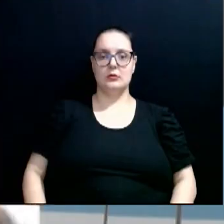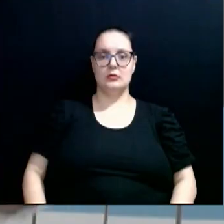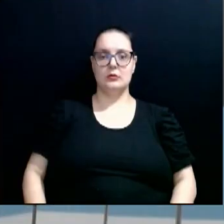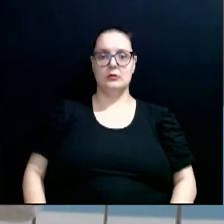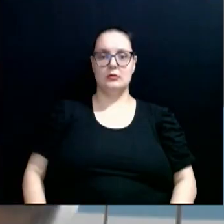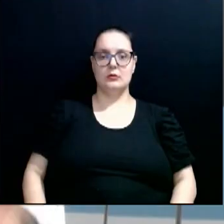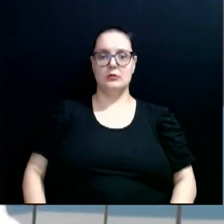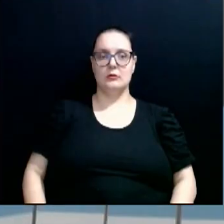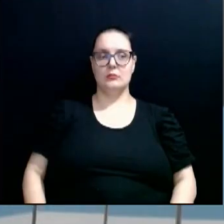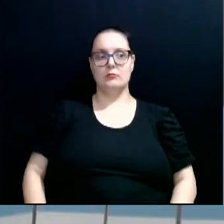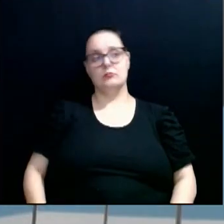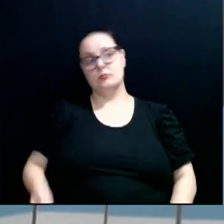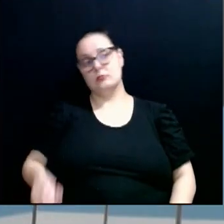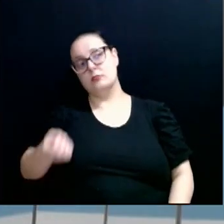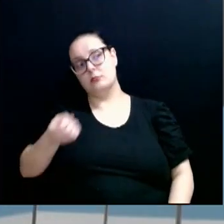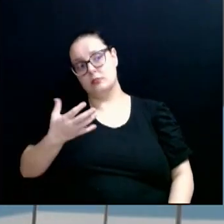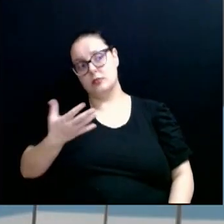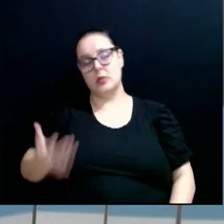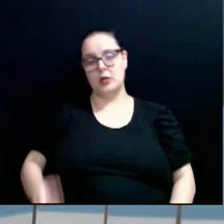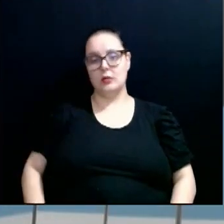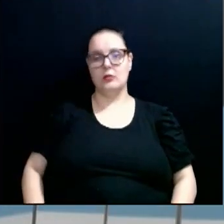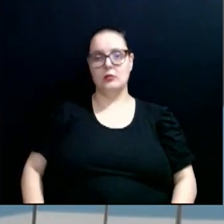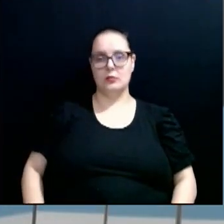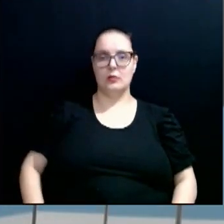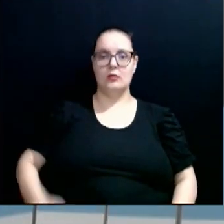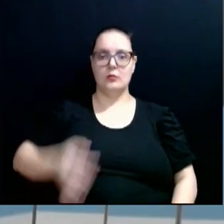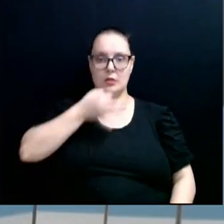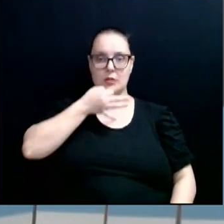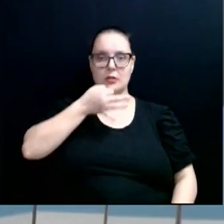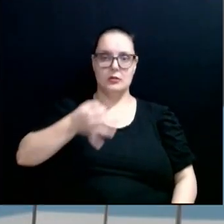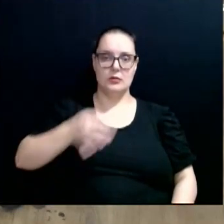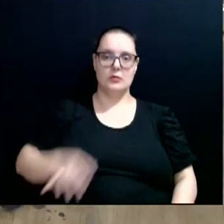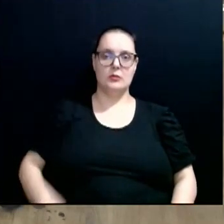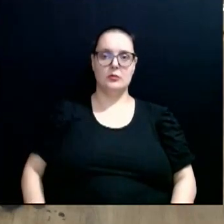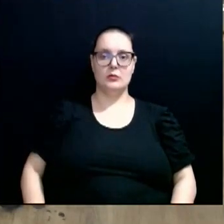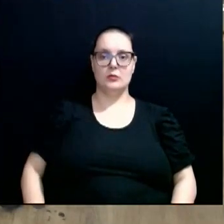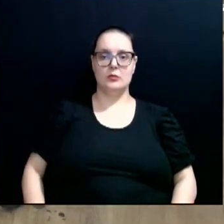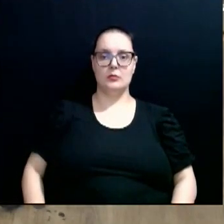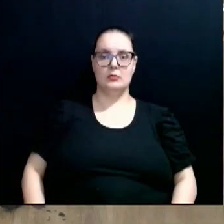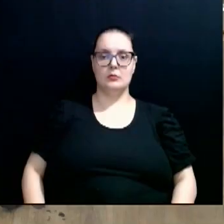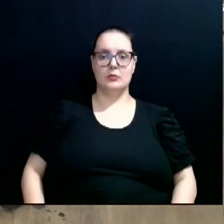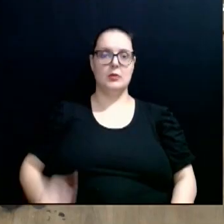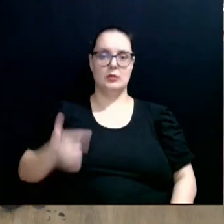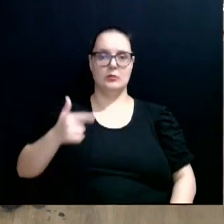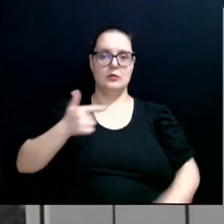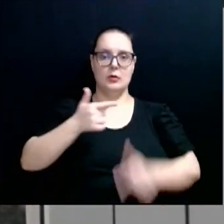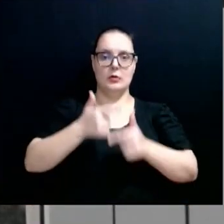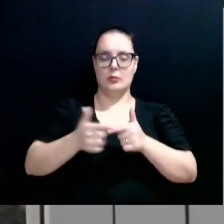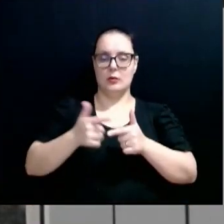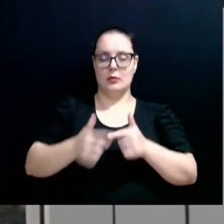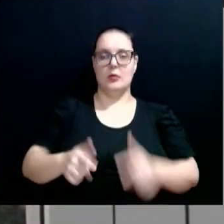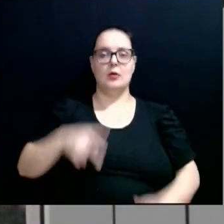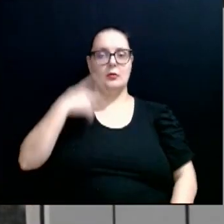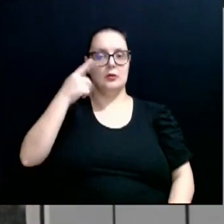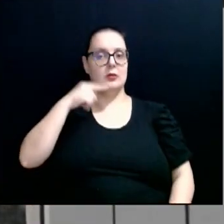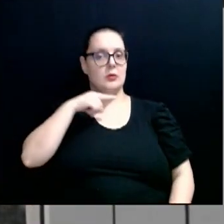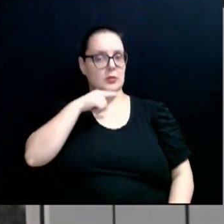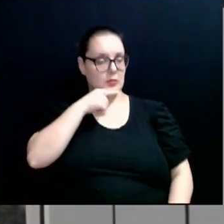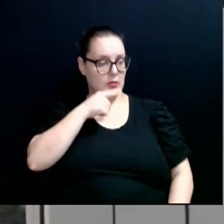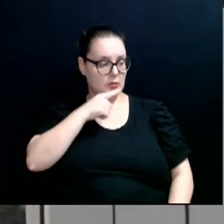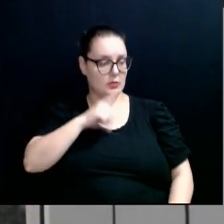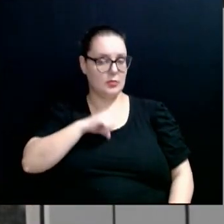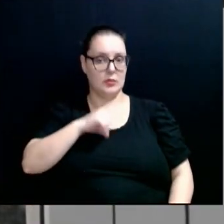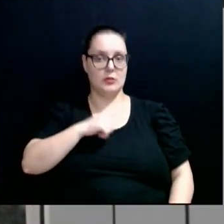opção, né? Uma nova alternativa para que a gente não tenha nenhum problema. Vereador Eduardo Magoga, nós tivemos 11